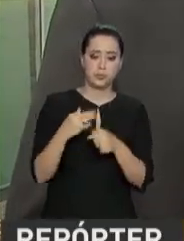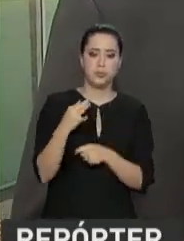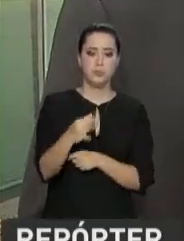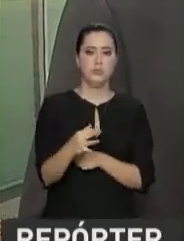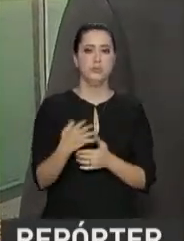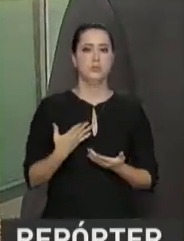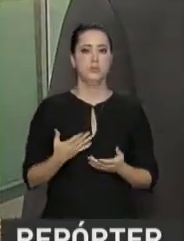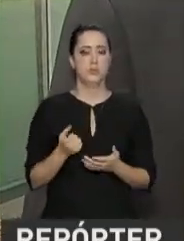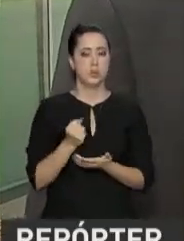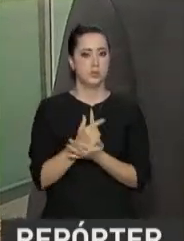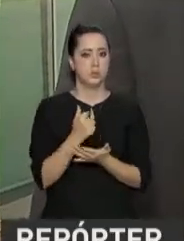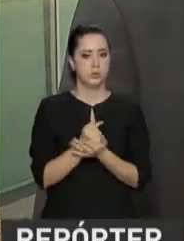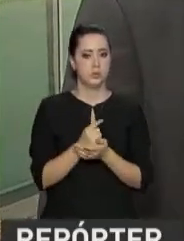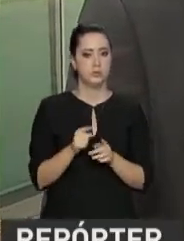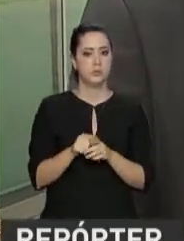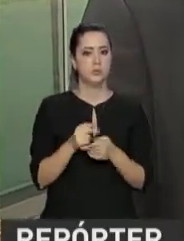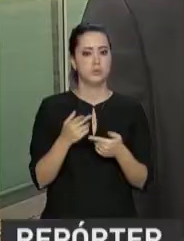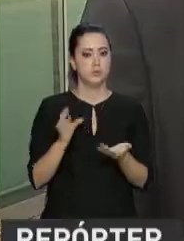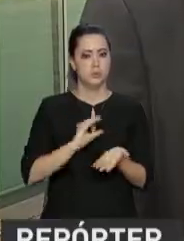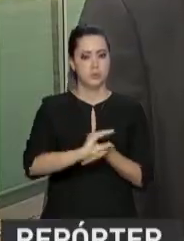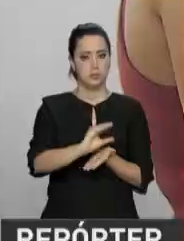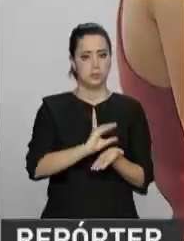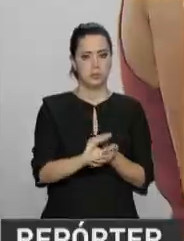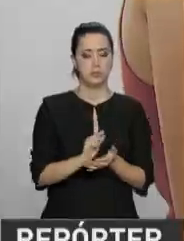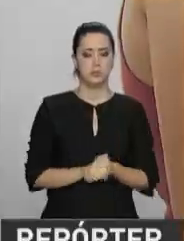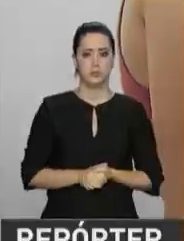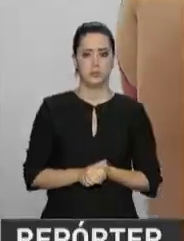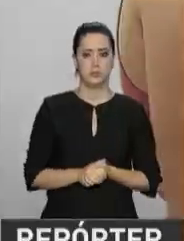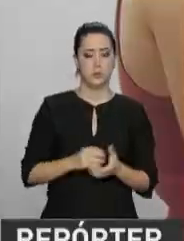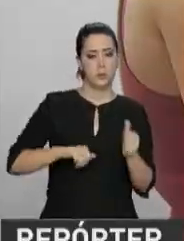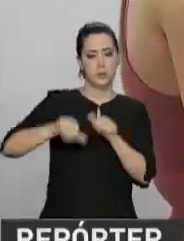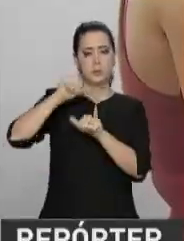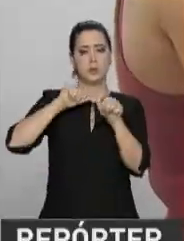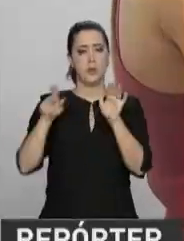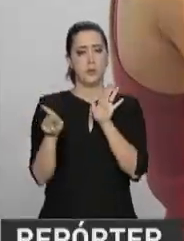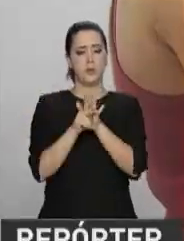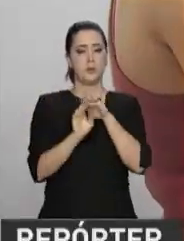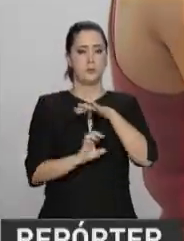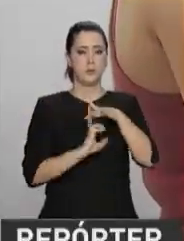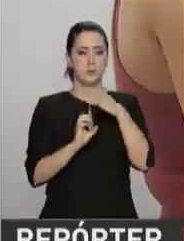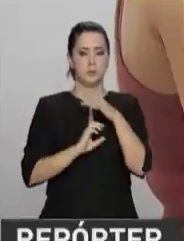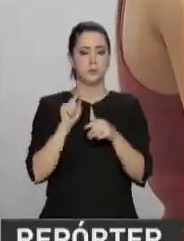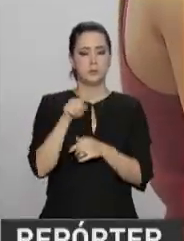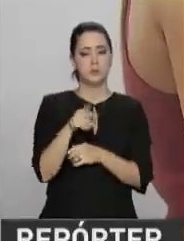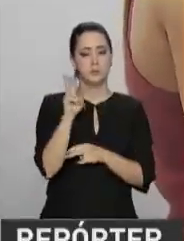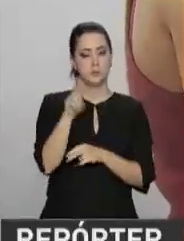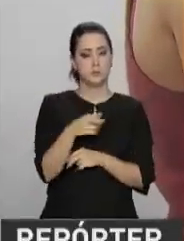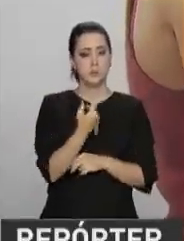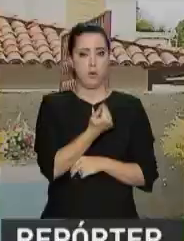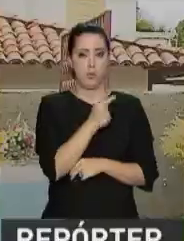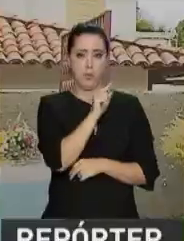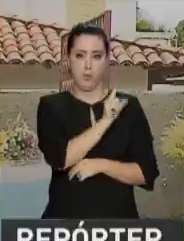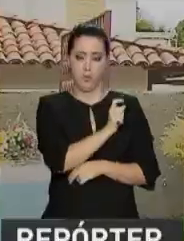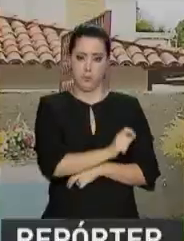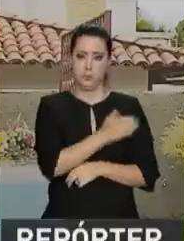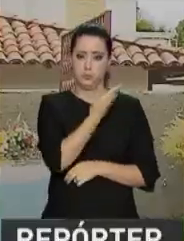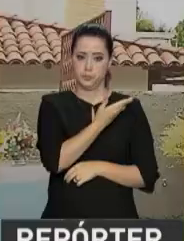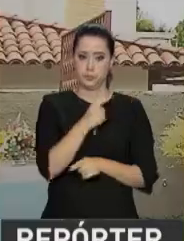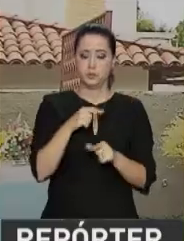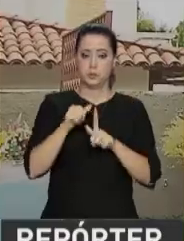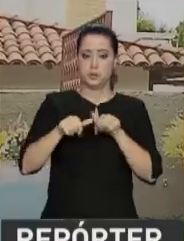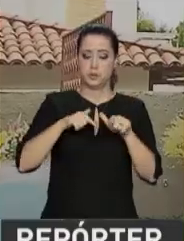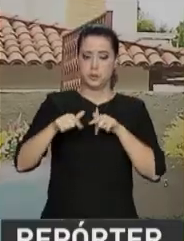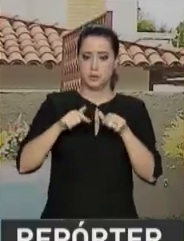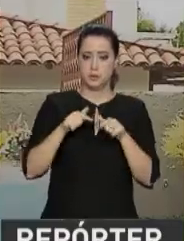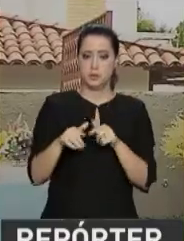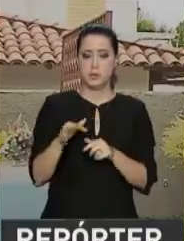o consumo e os investimentos dinamizar o próprio negócio é o queniano e vem fazendo ela trabalha com